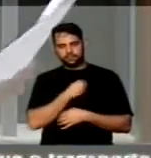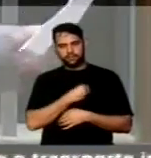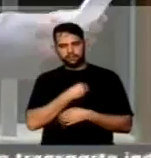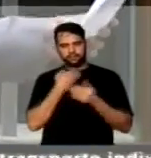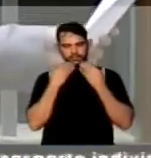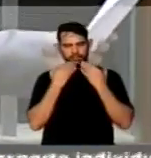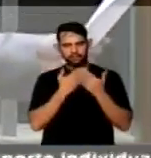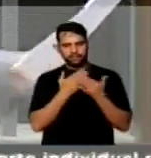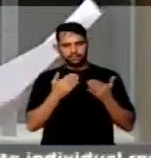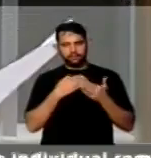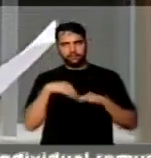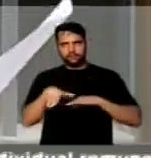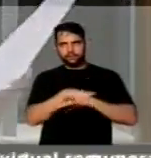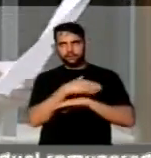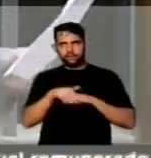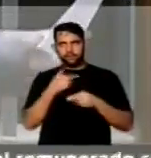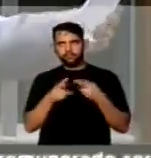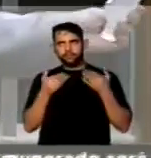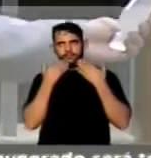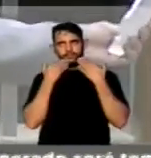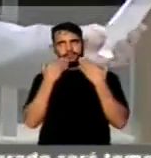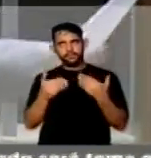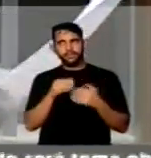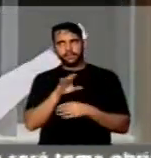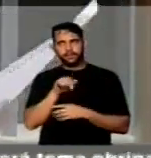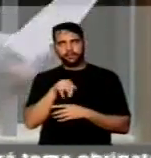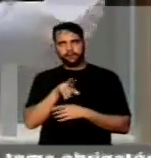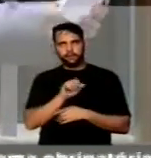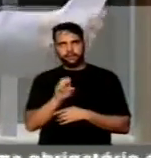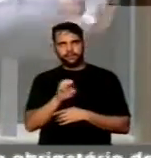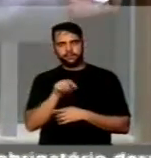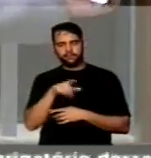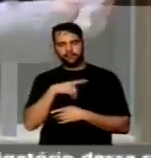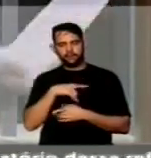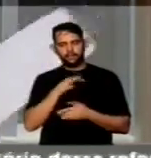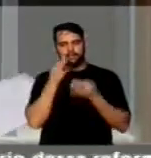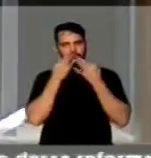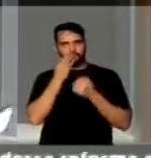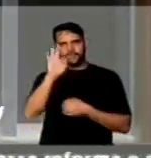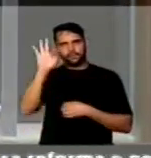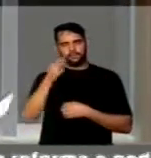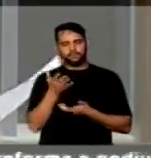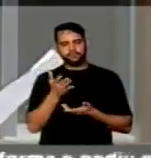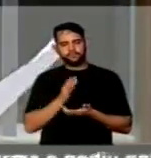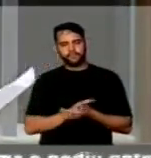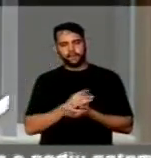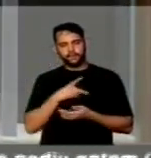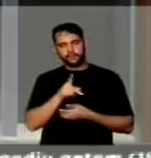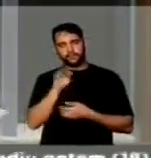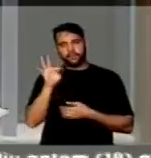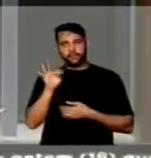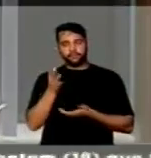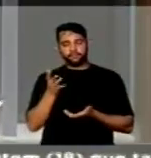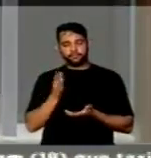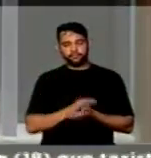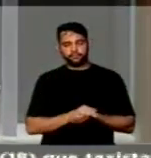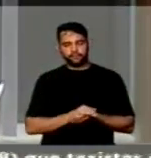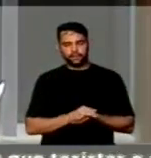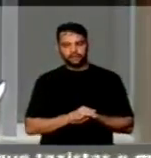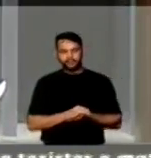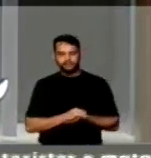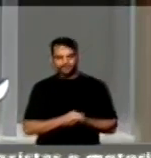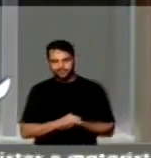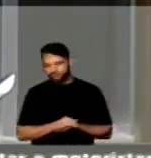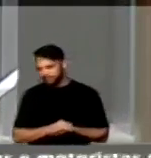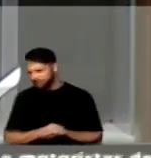das manifestações de rua para se manifestar em Cannes, na França. Esse é o PT, que